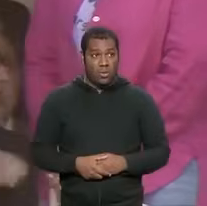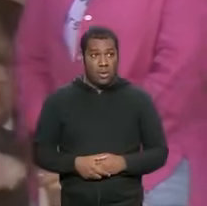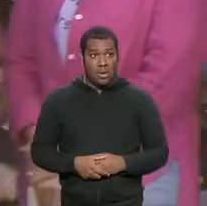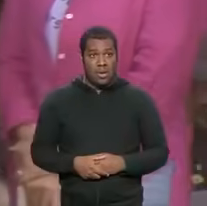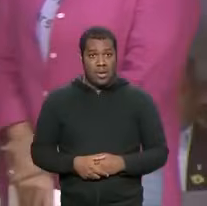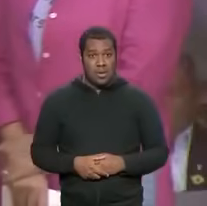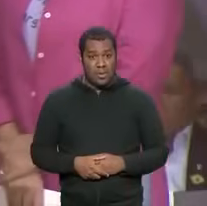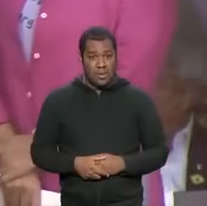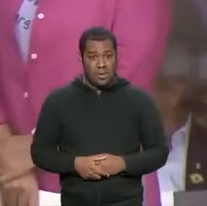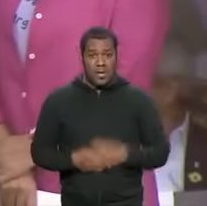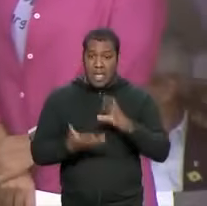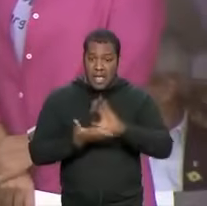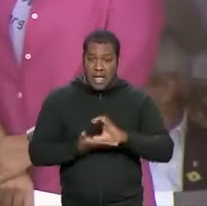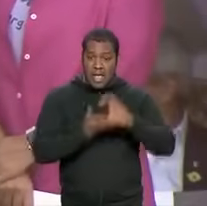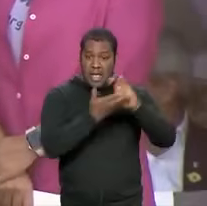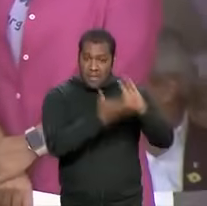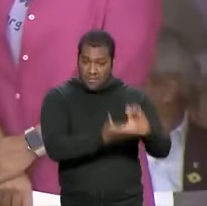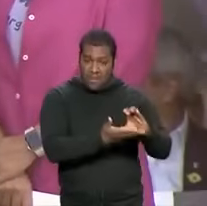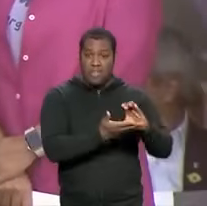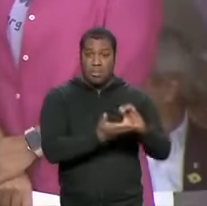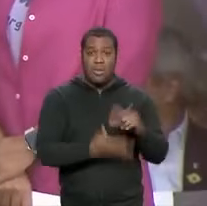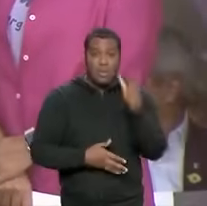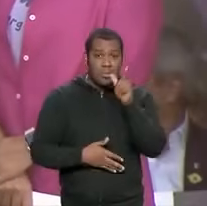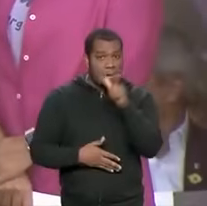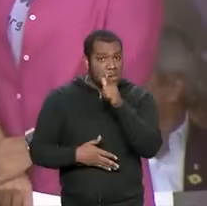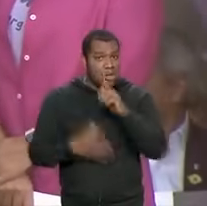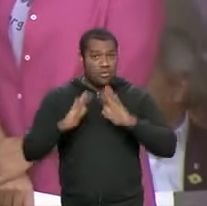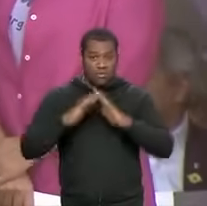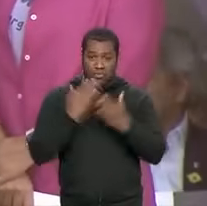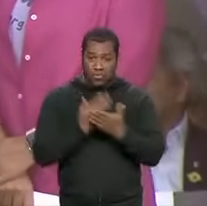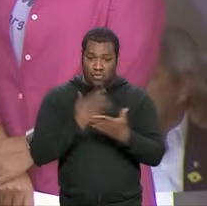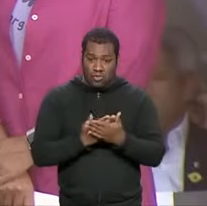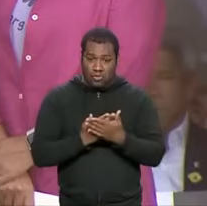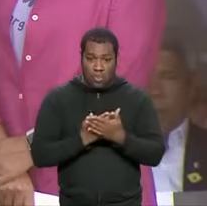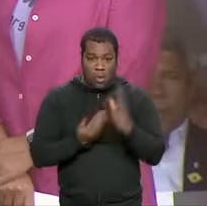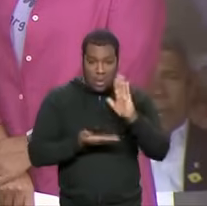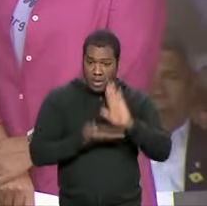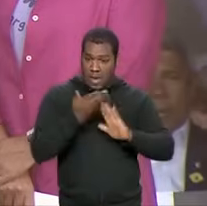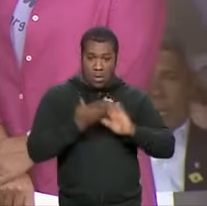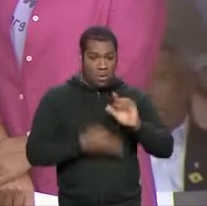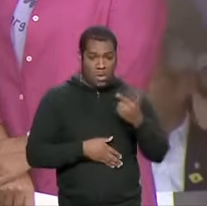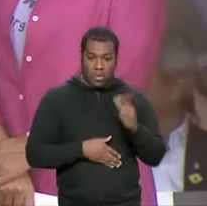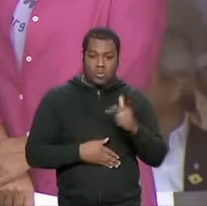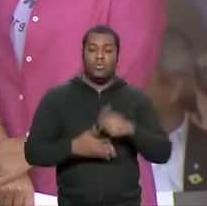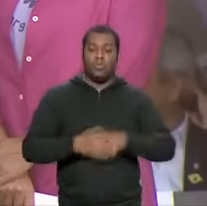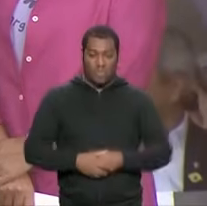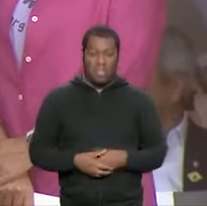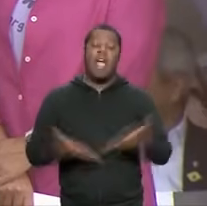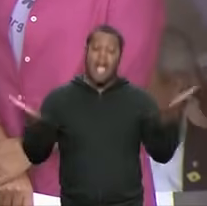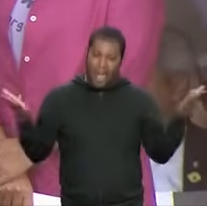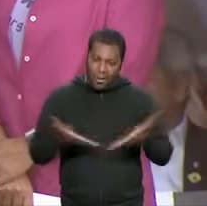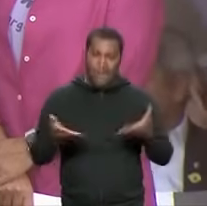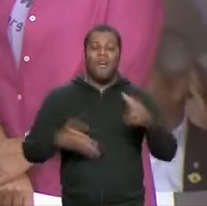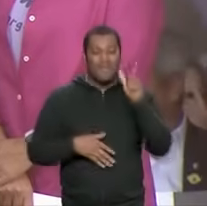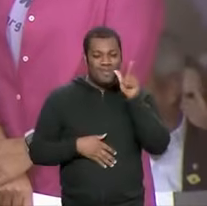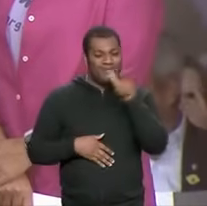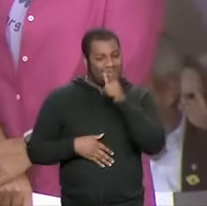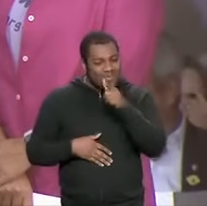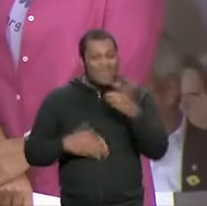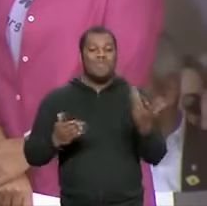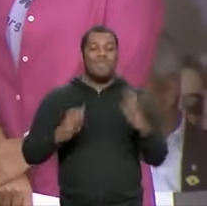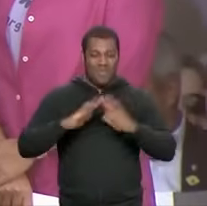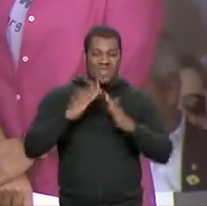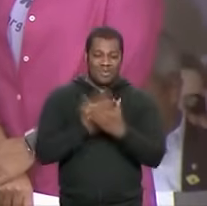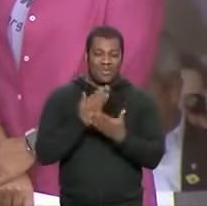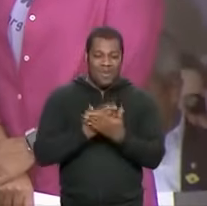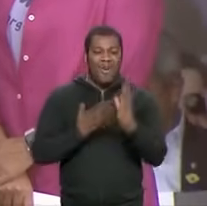tem rejustava a média de escola o resultado dessas ações já são visíveis o preto dos